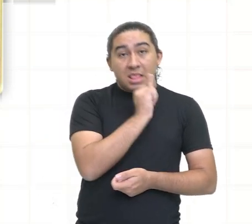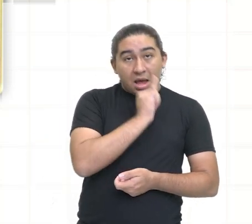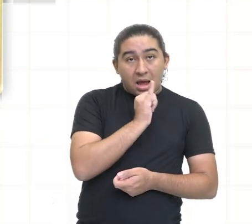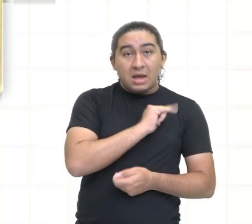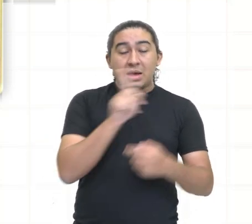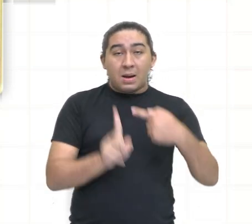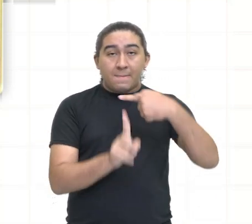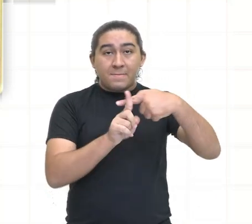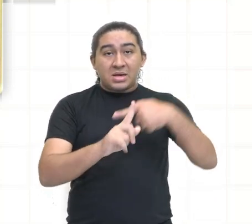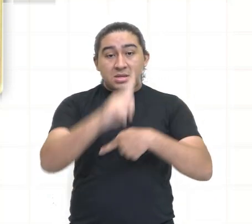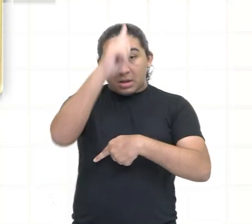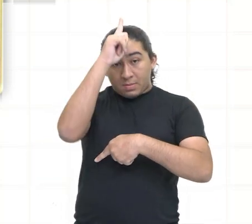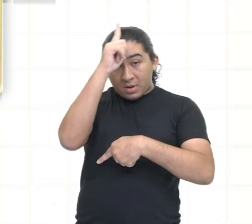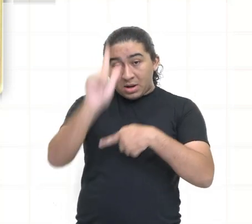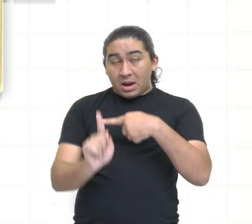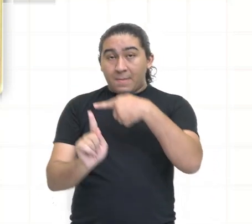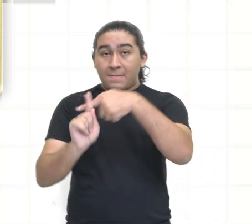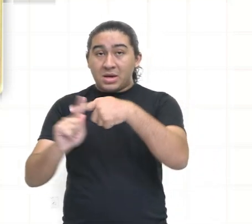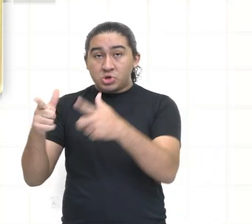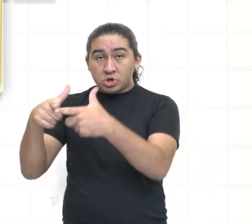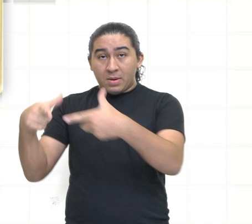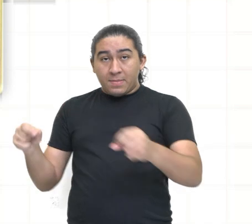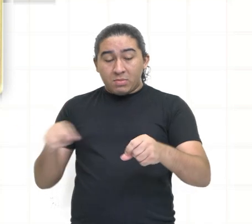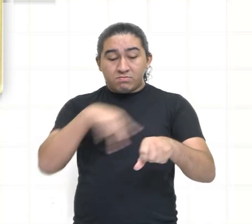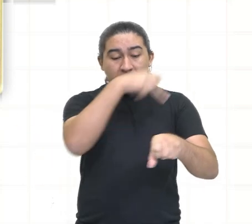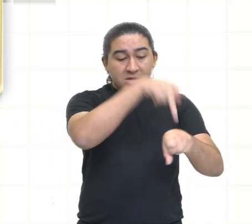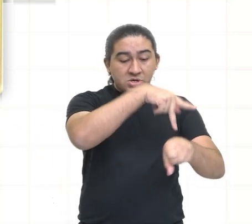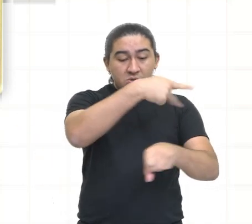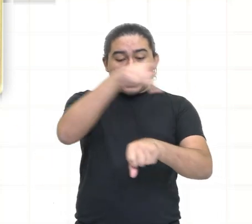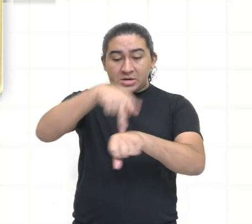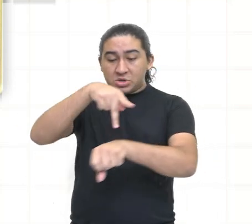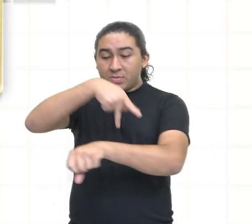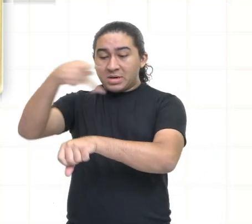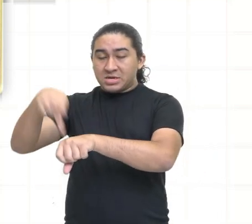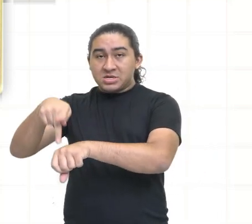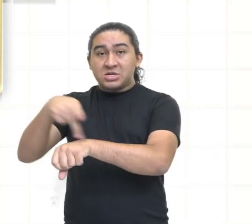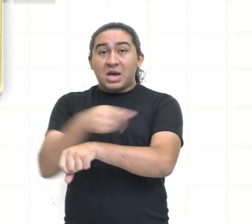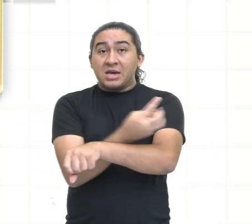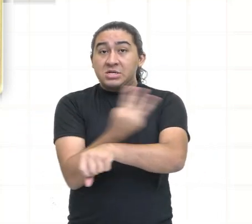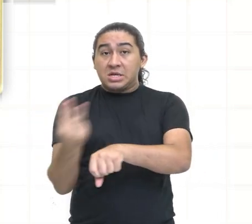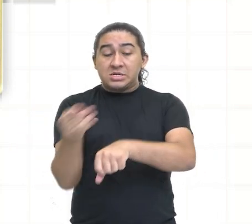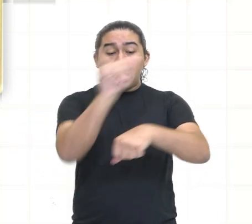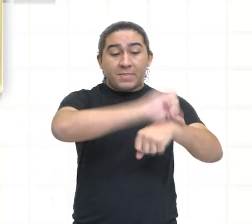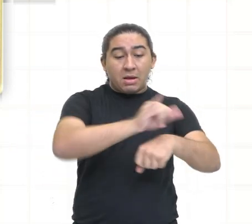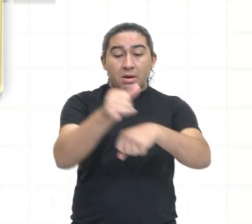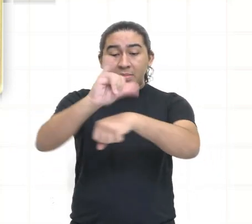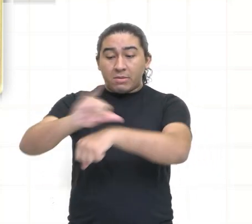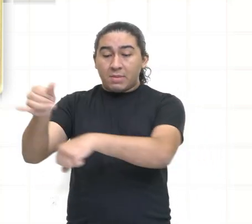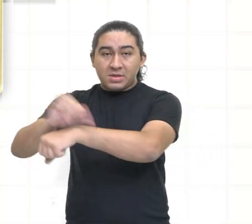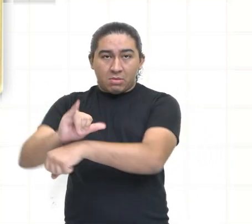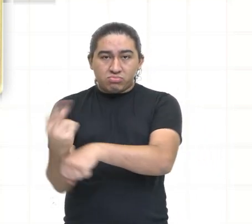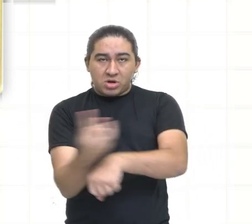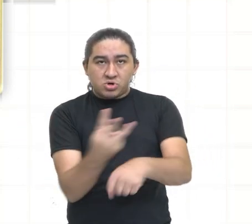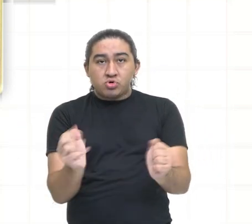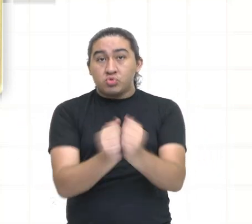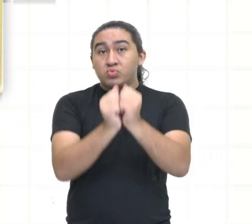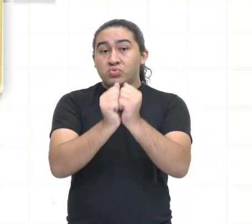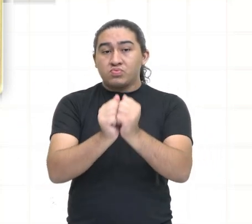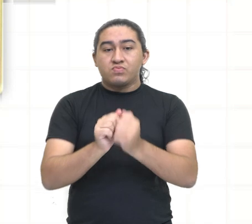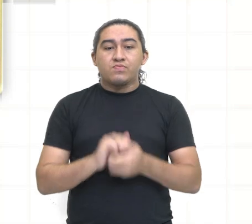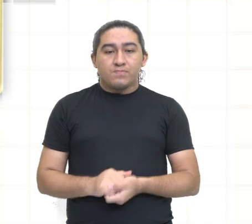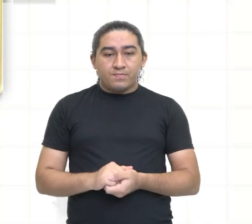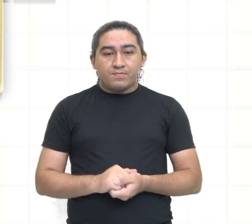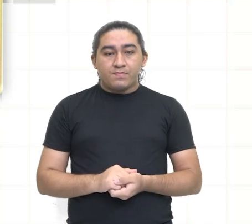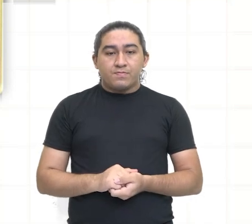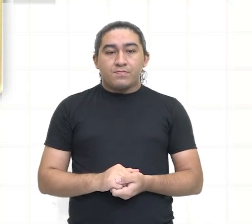a Alemanha e o Japão. O chamado eixo Roma-Berlim-Tóquio, que